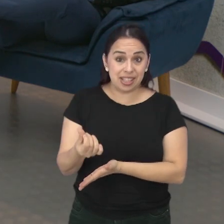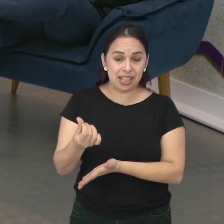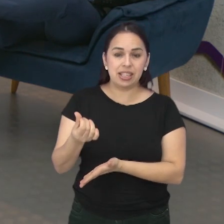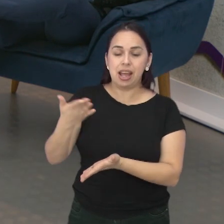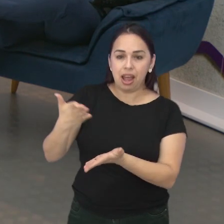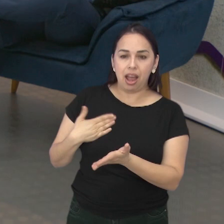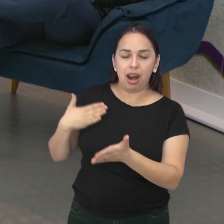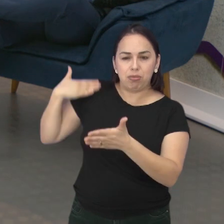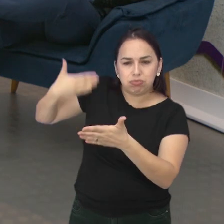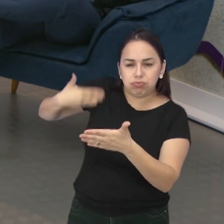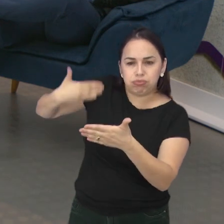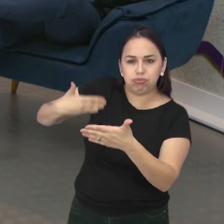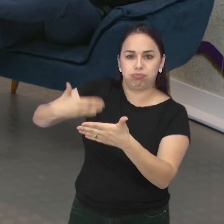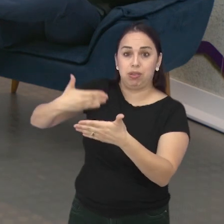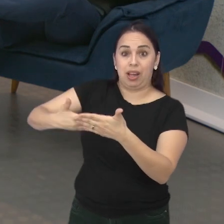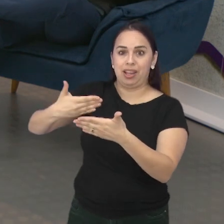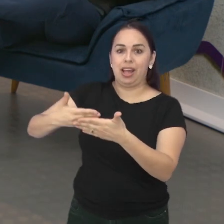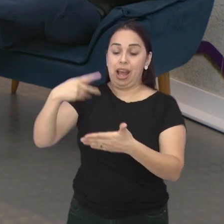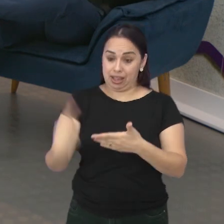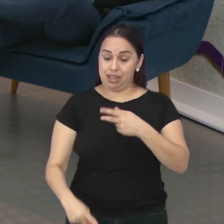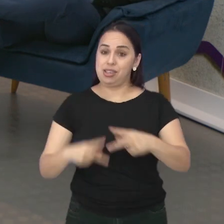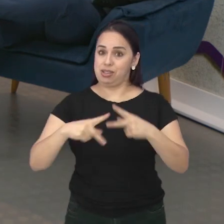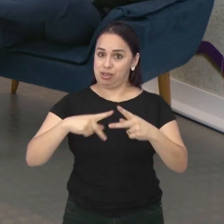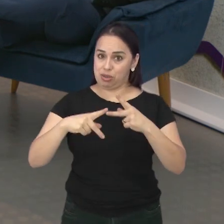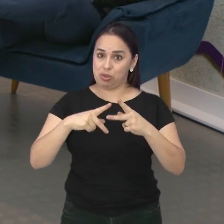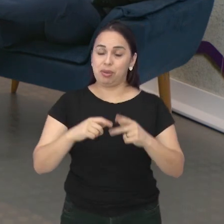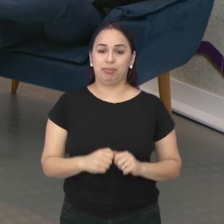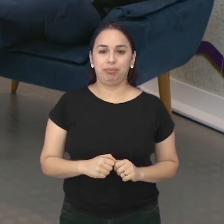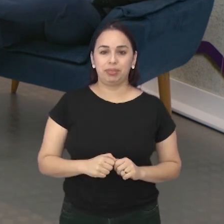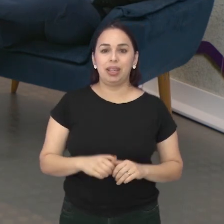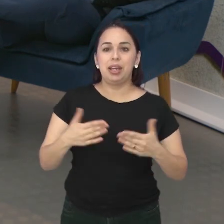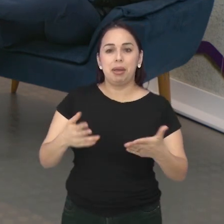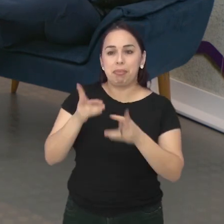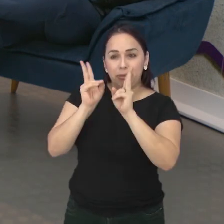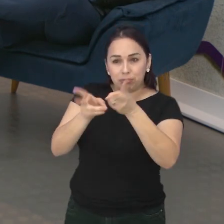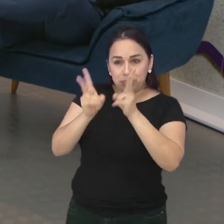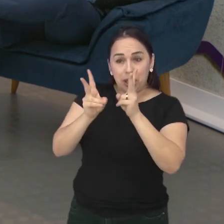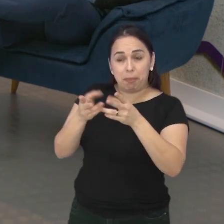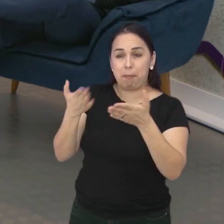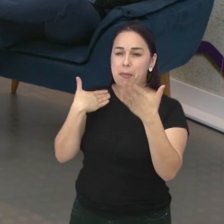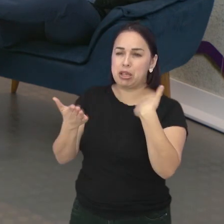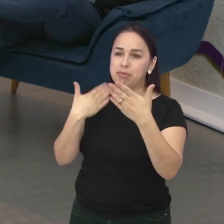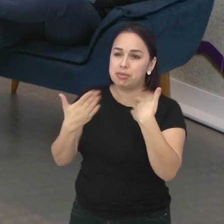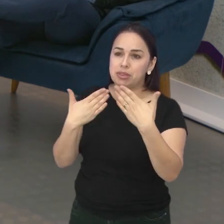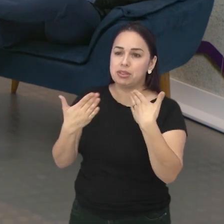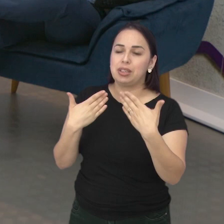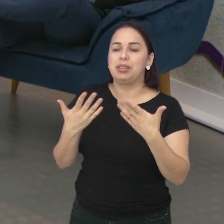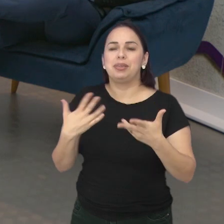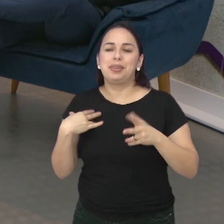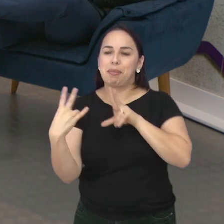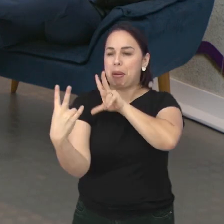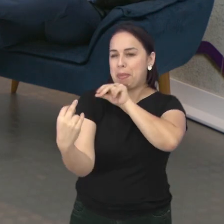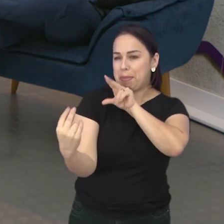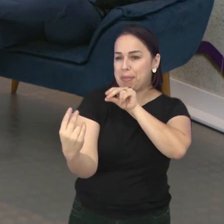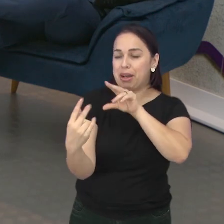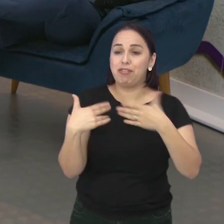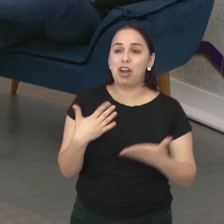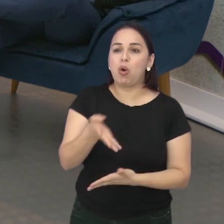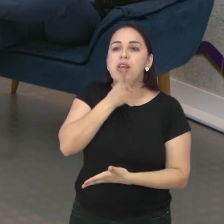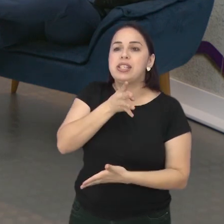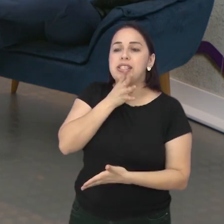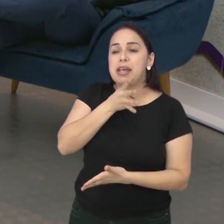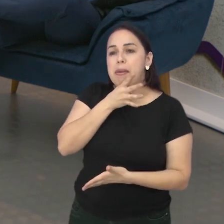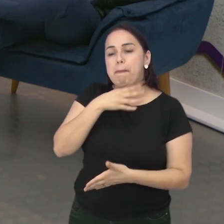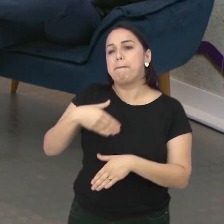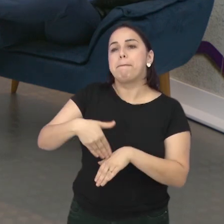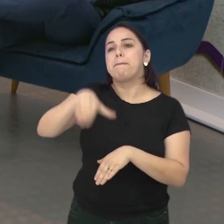A Karen construiu a carreira artística aqui em São José dos Campos. E para continuar esse bate-papo descontraído, nesse bloco a gente vai conhecer